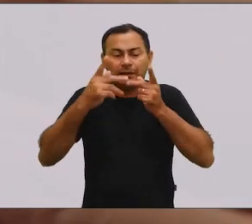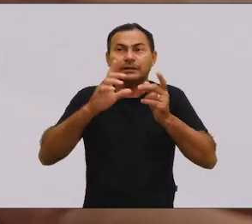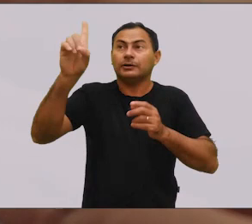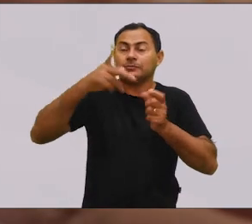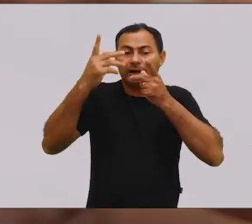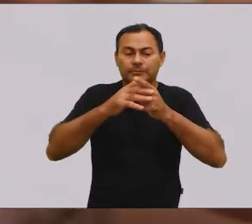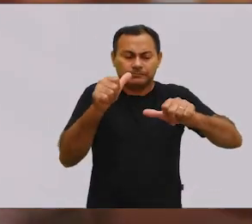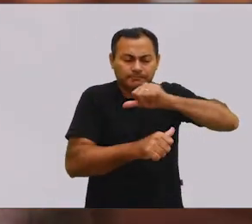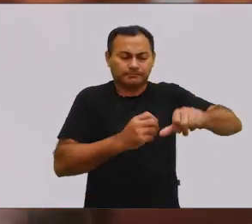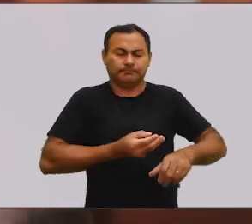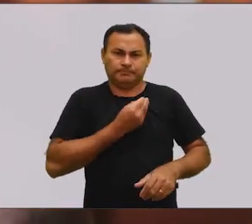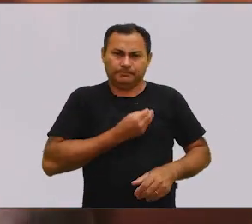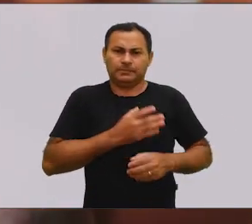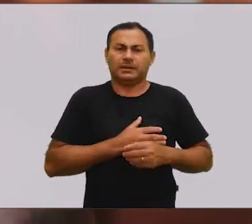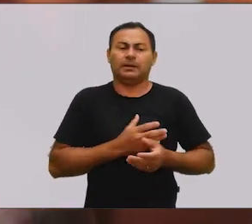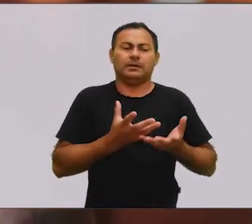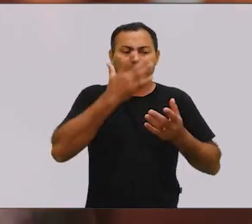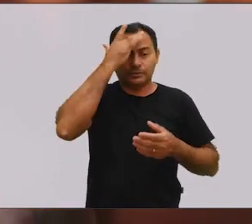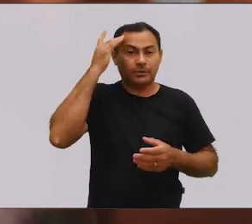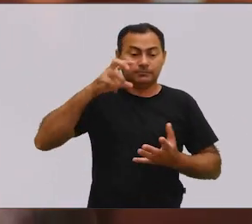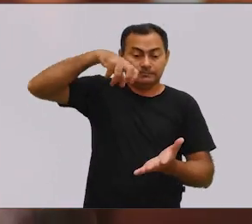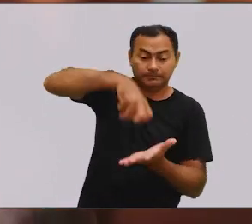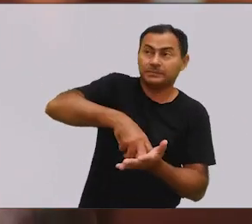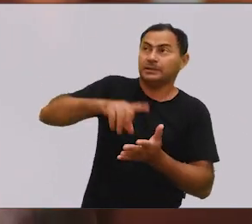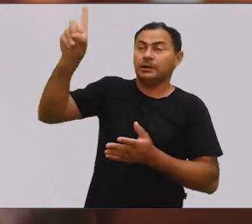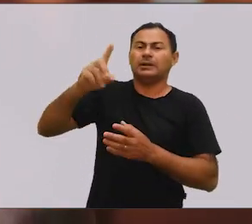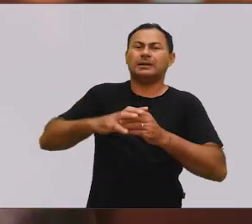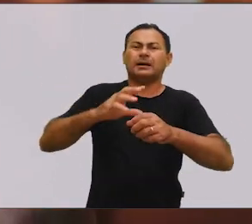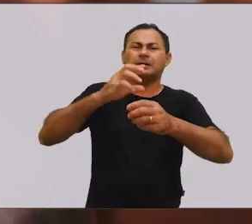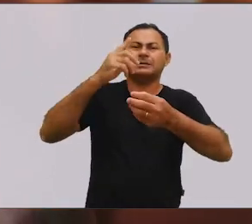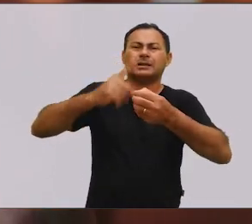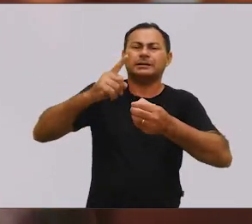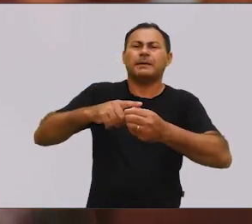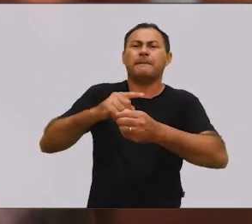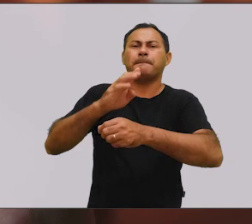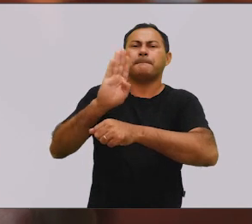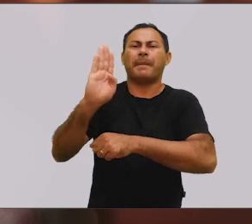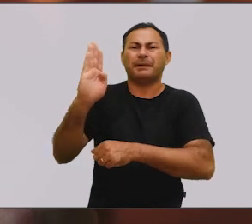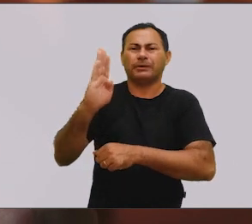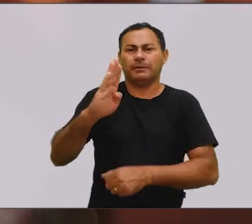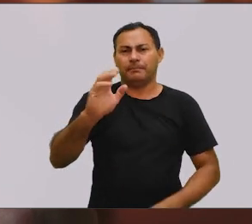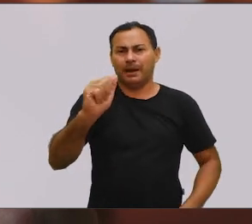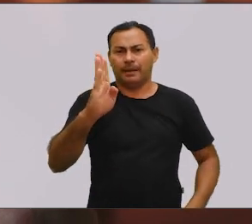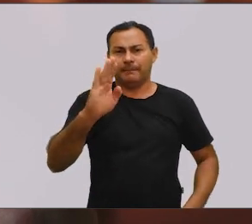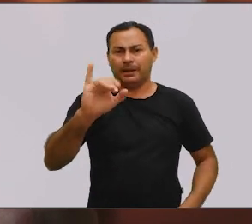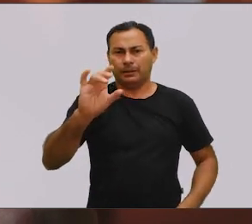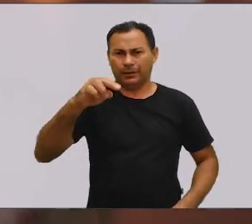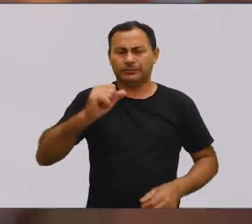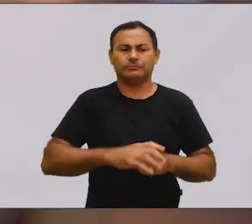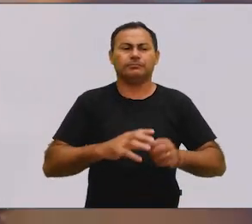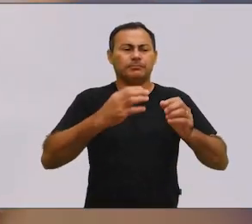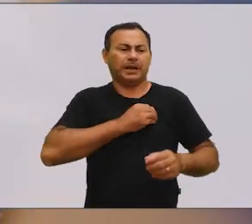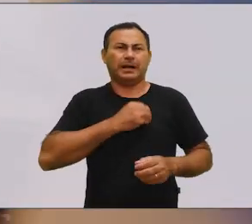cirurgia espiritual, o cativeiro babilônico, o castigo de Deus resultante do pecado do povo, principalmente do pecado de